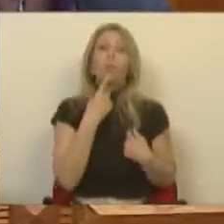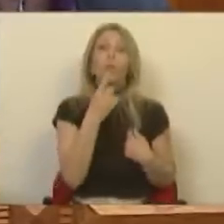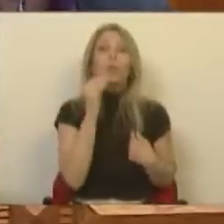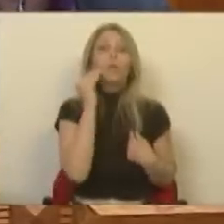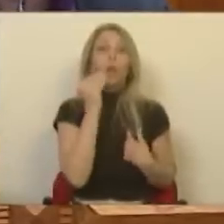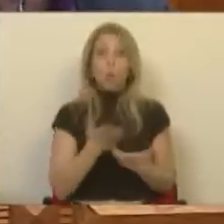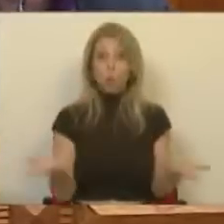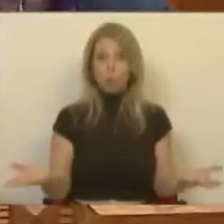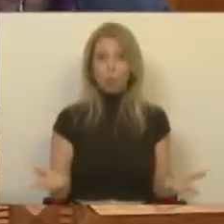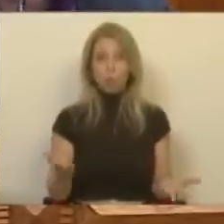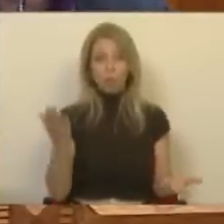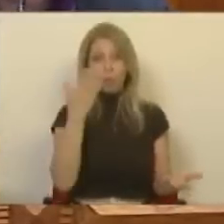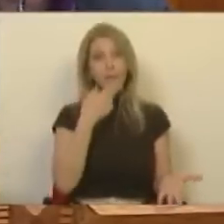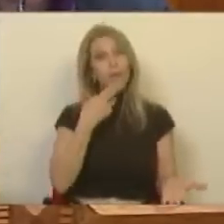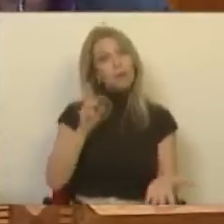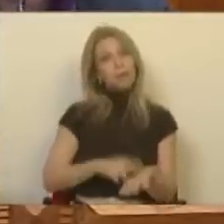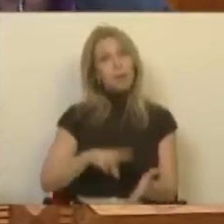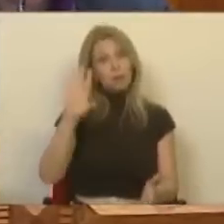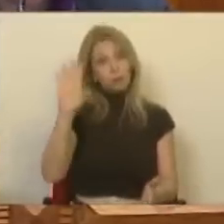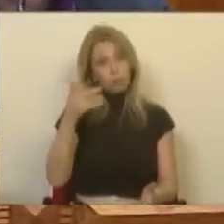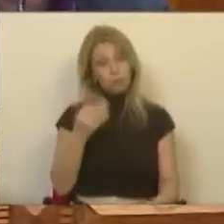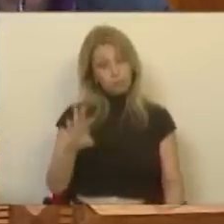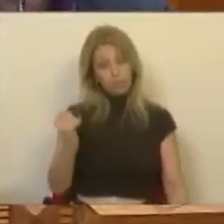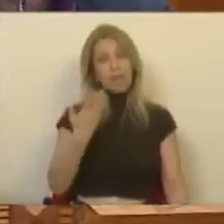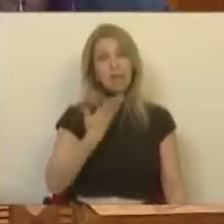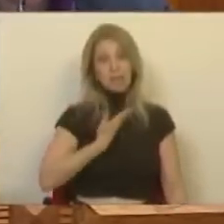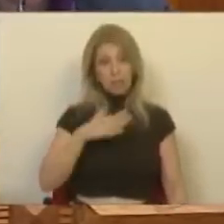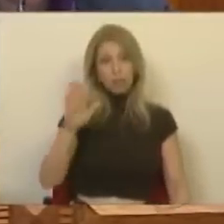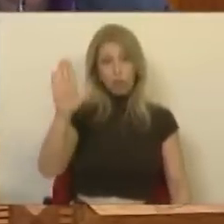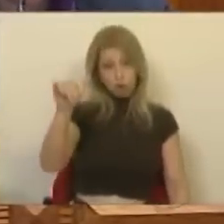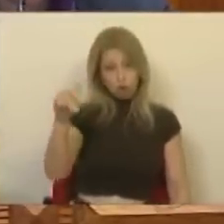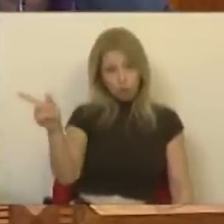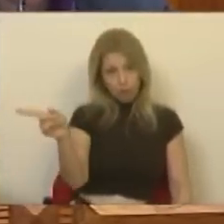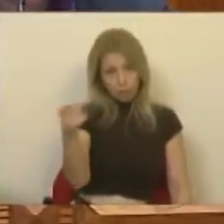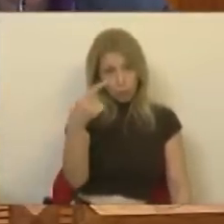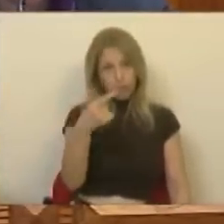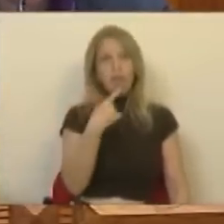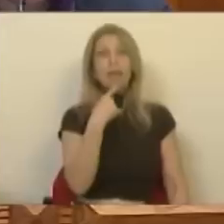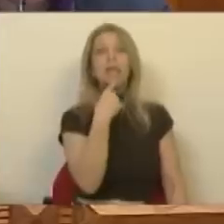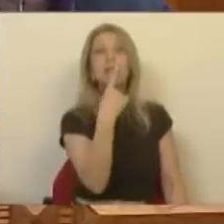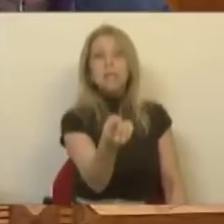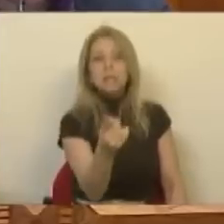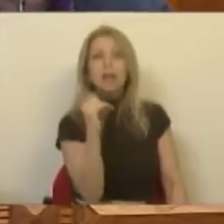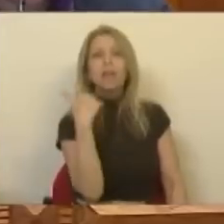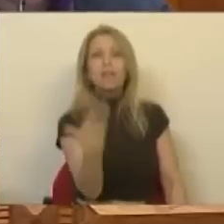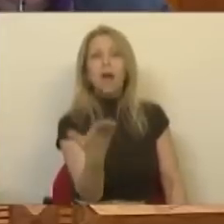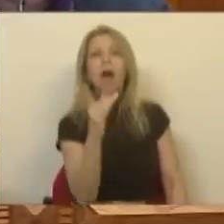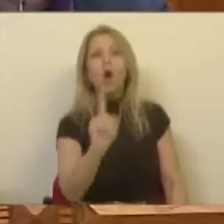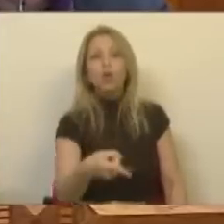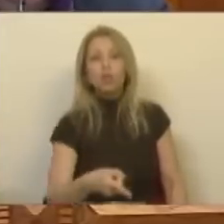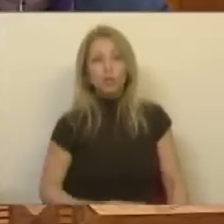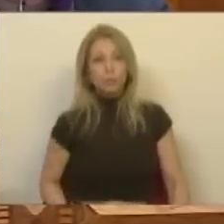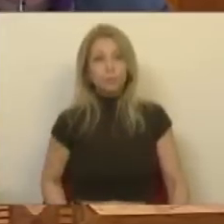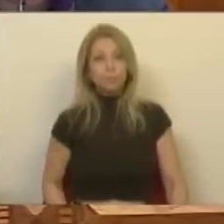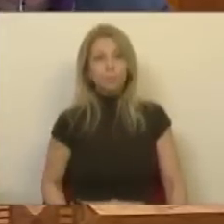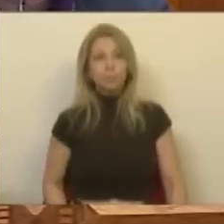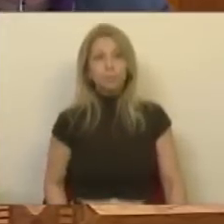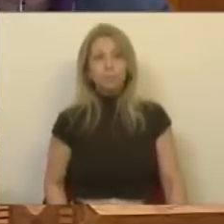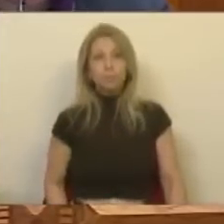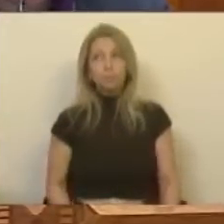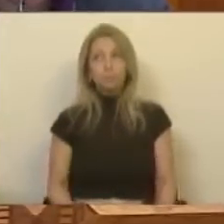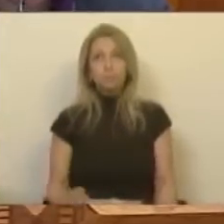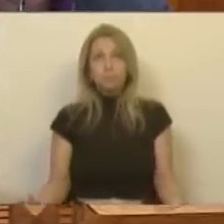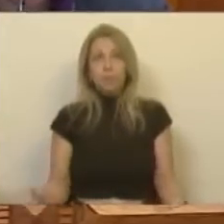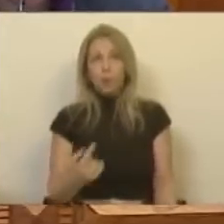mas a verdade é quando o PSD foi chamada dizer o que é que dava era infinitamente